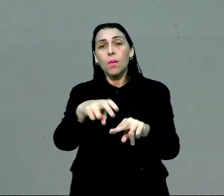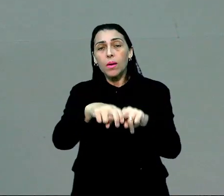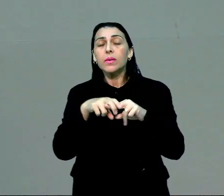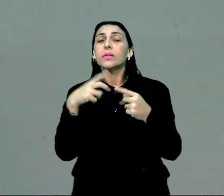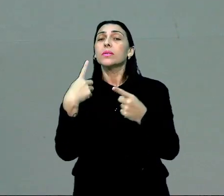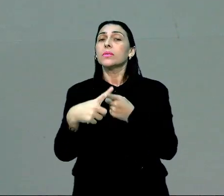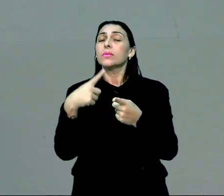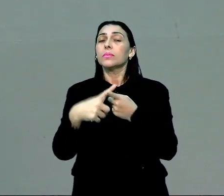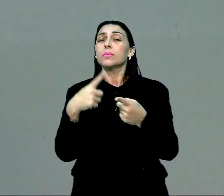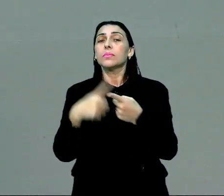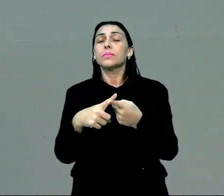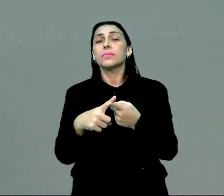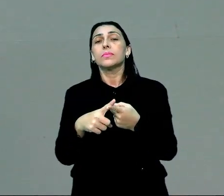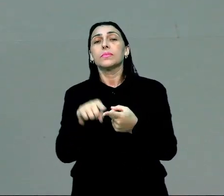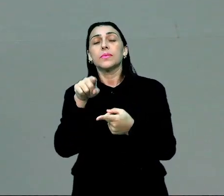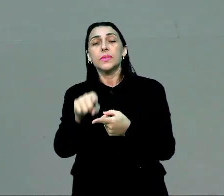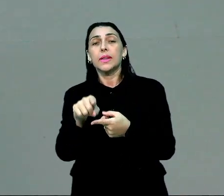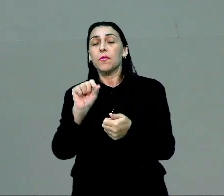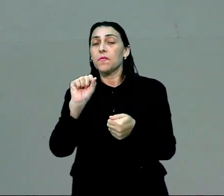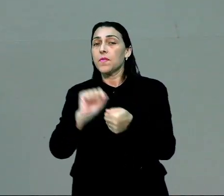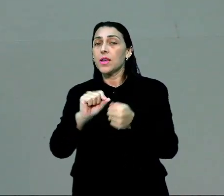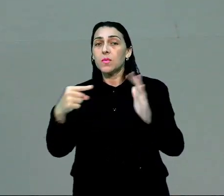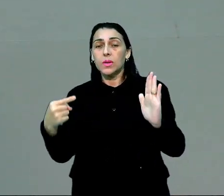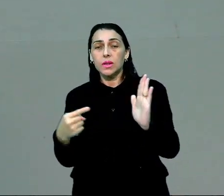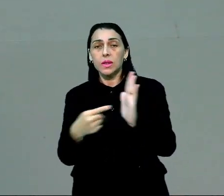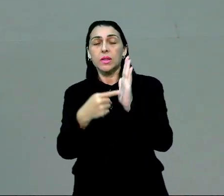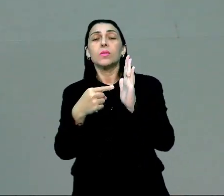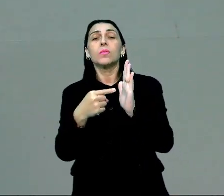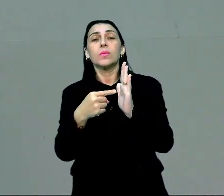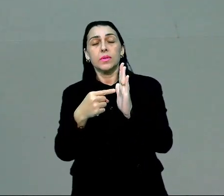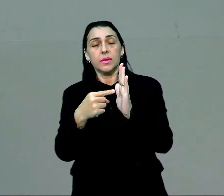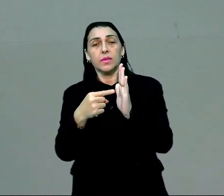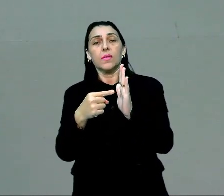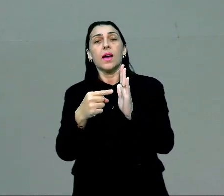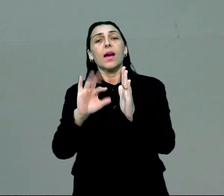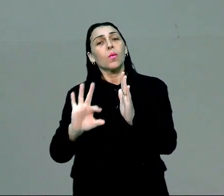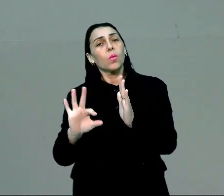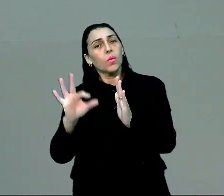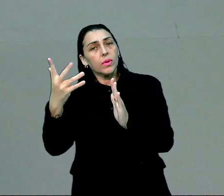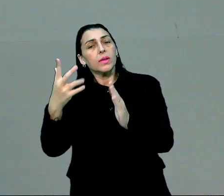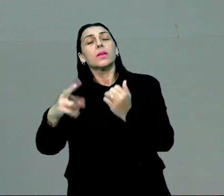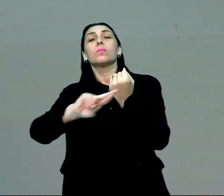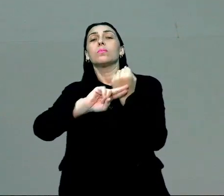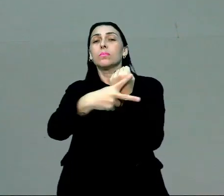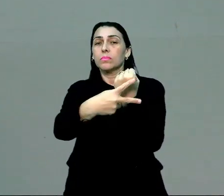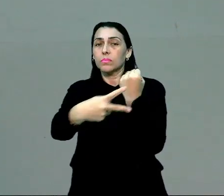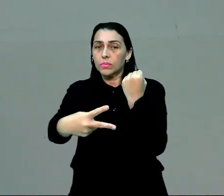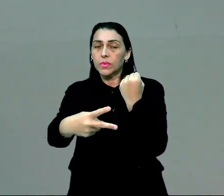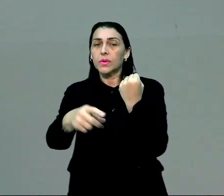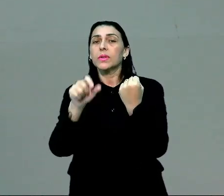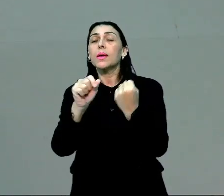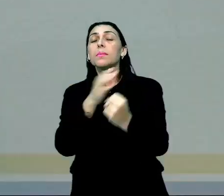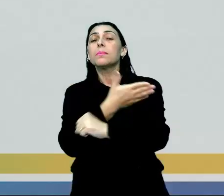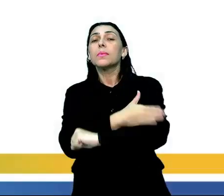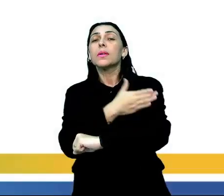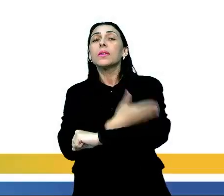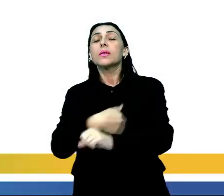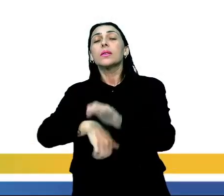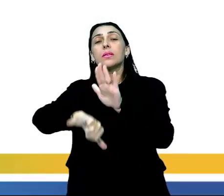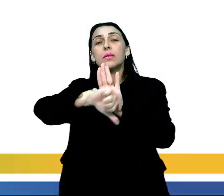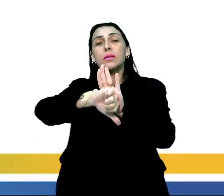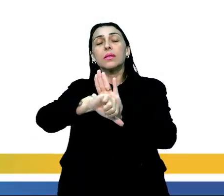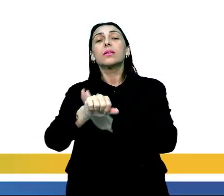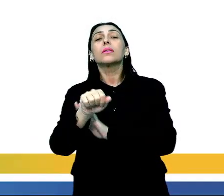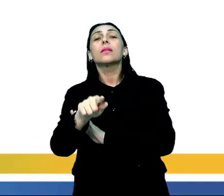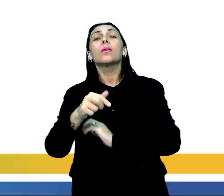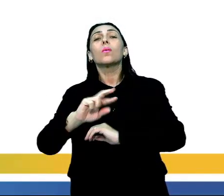Porque essa causa, o fato de você não fazer uma denúncia formal, vai gerar uma consequência. em quem pratica esse tipo de crime. E